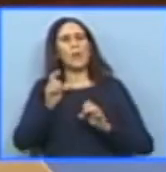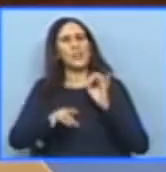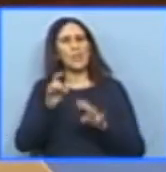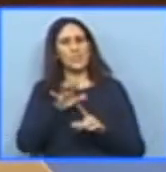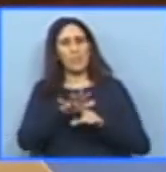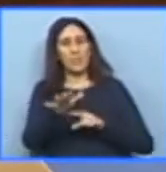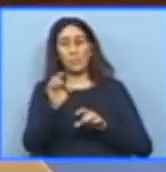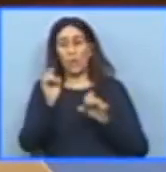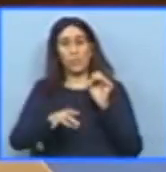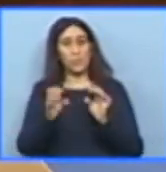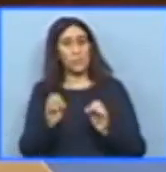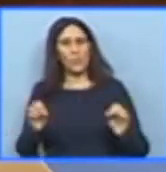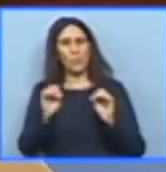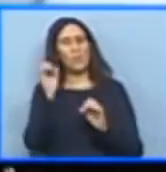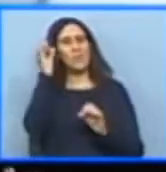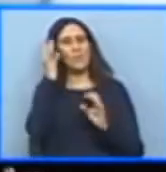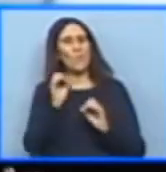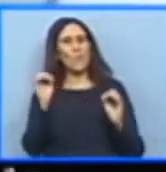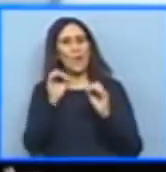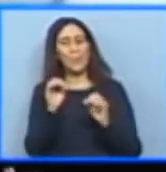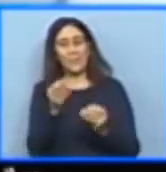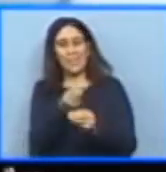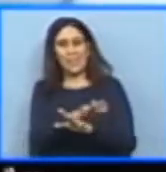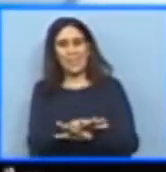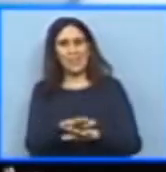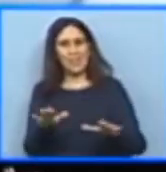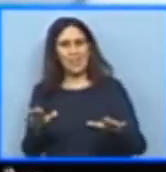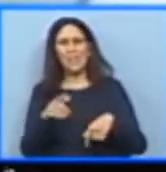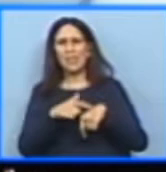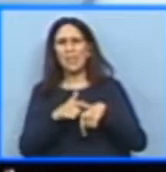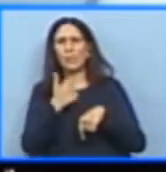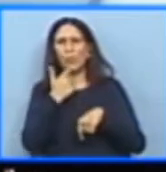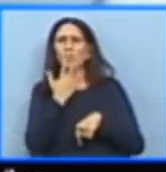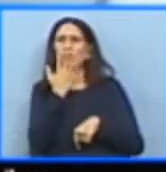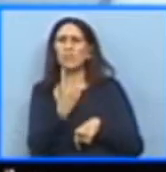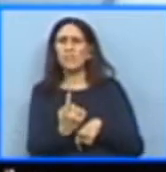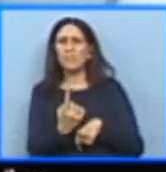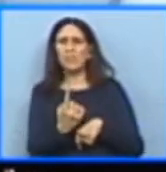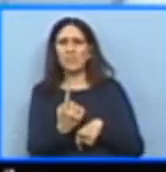sem causas não há crimes as crianças passam muito tempo sozinhos